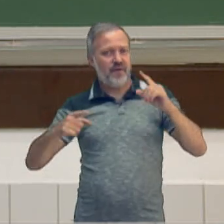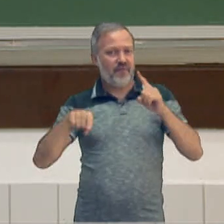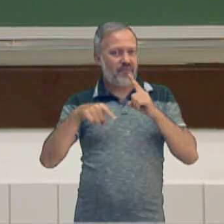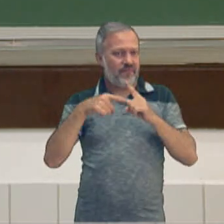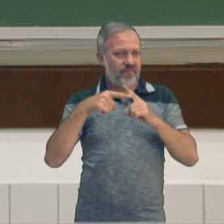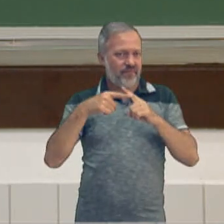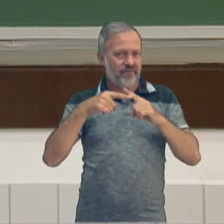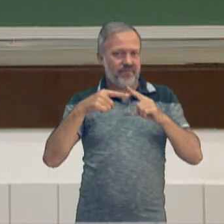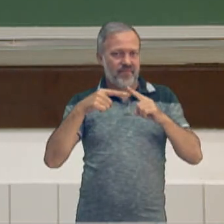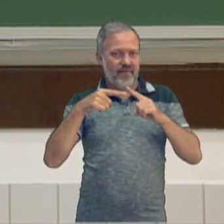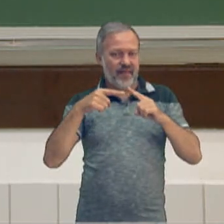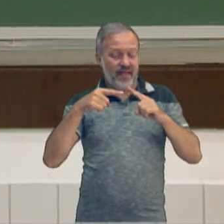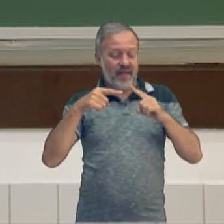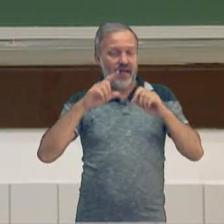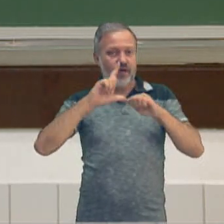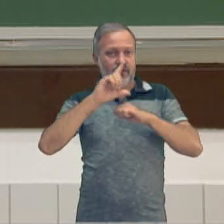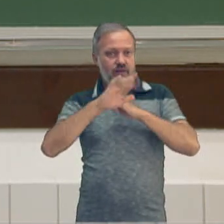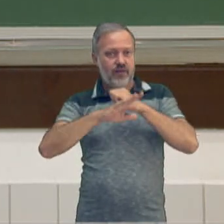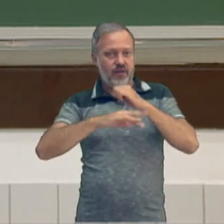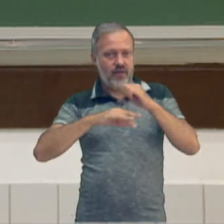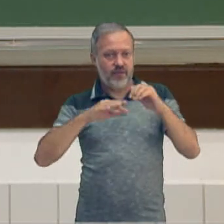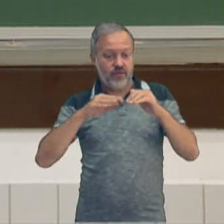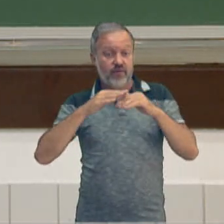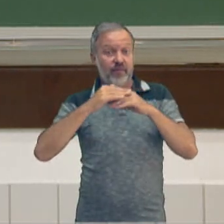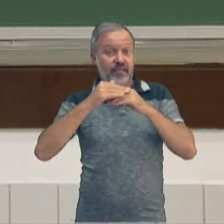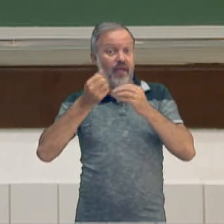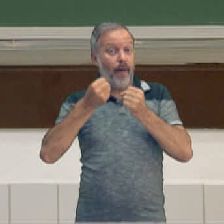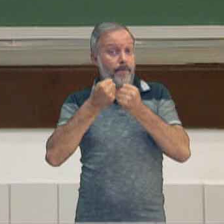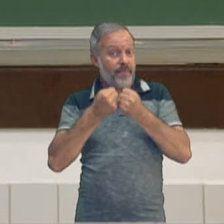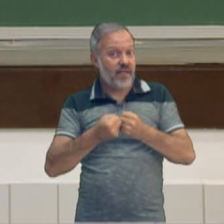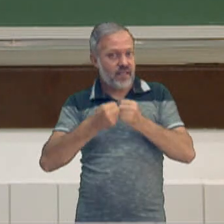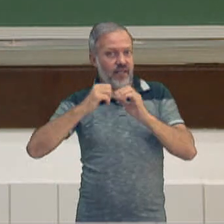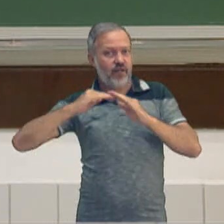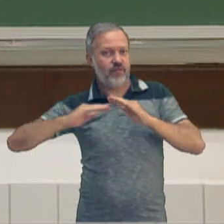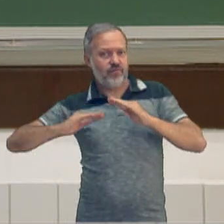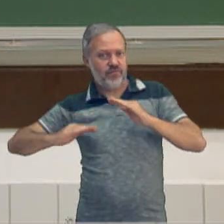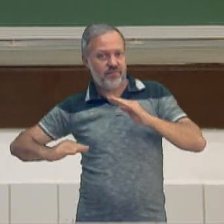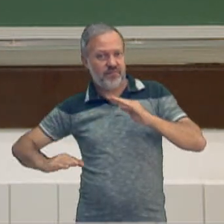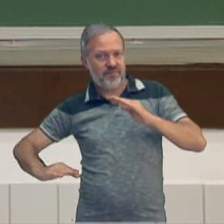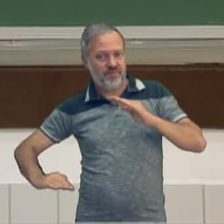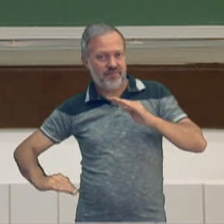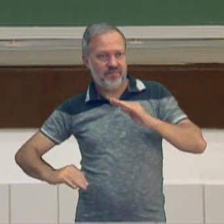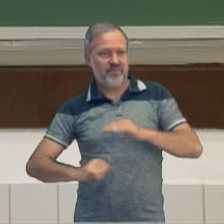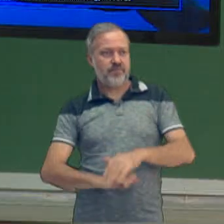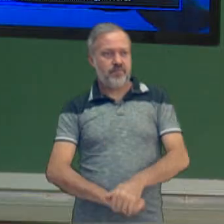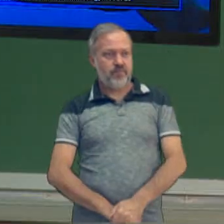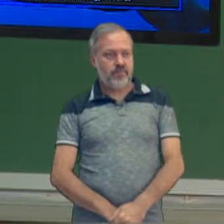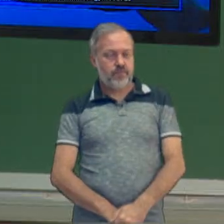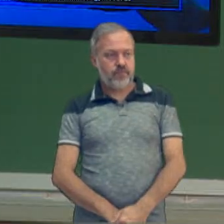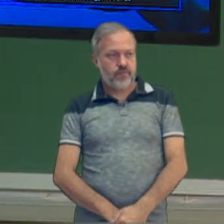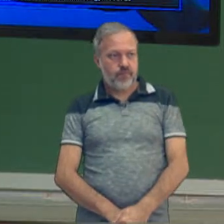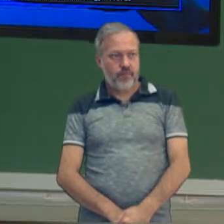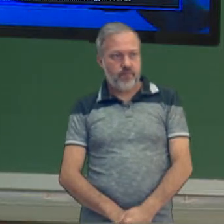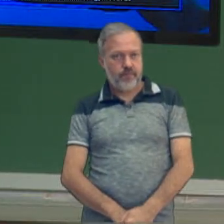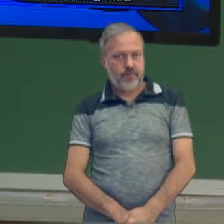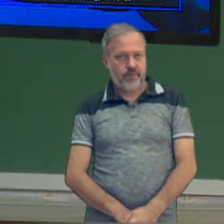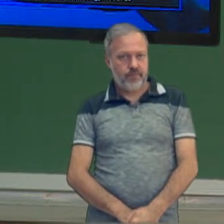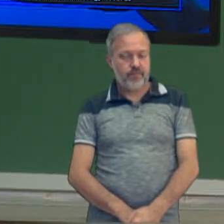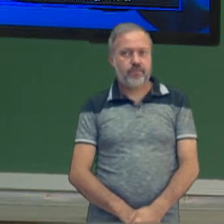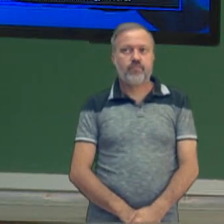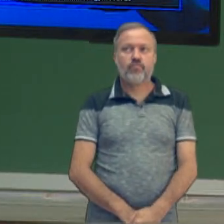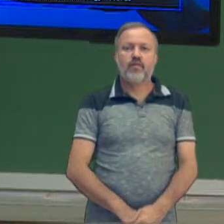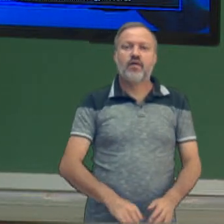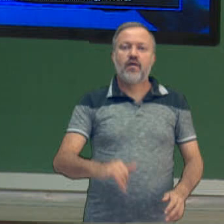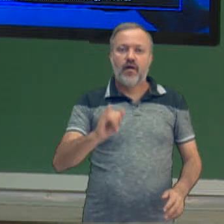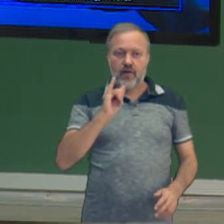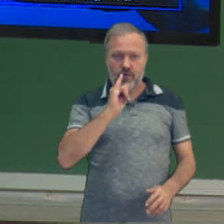com a gordura que ele tem na cabeça, né? Bem interessante o que ele consegue fazer. Fora que tem outros animais, por exemplo, o golfinho,